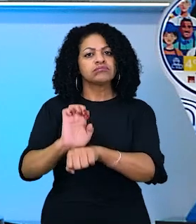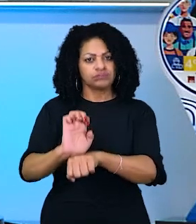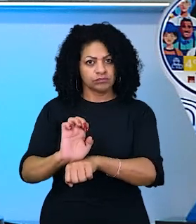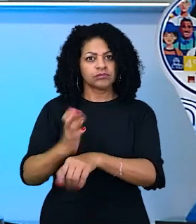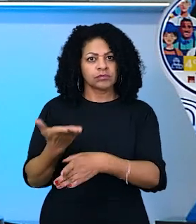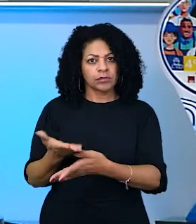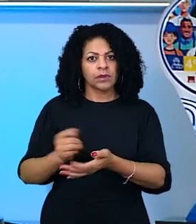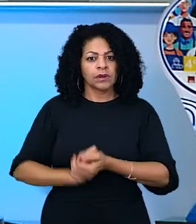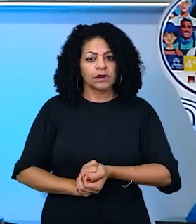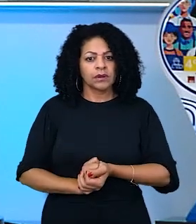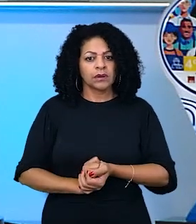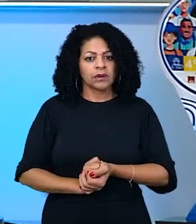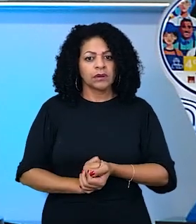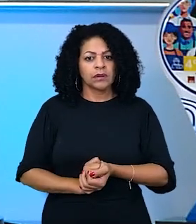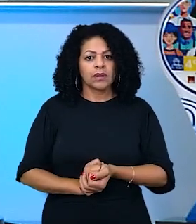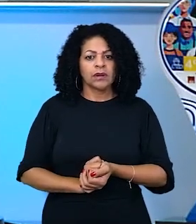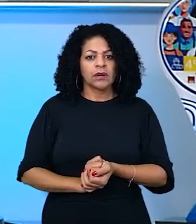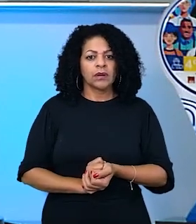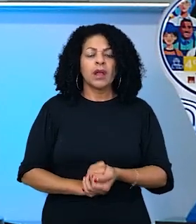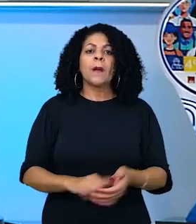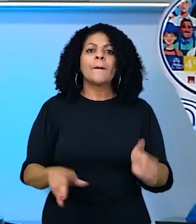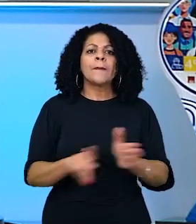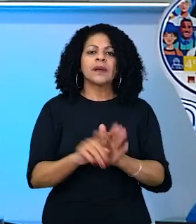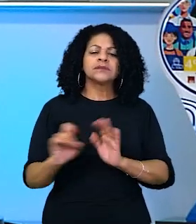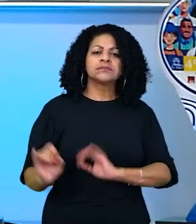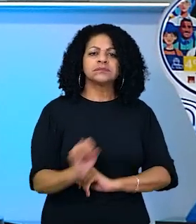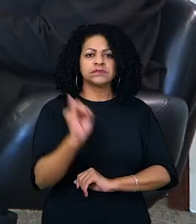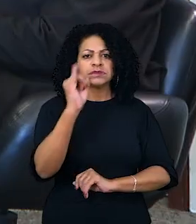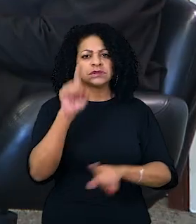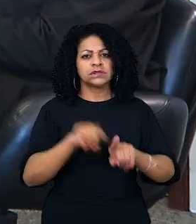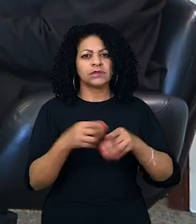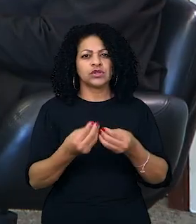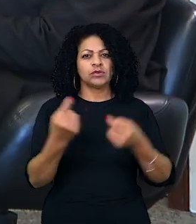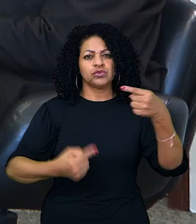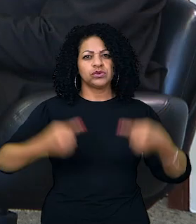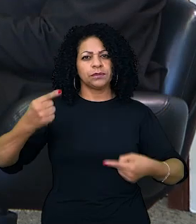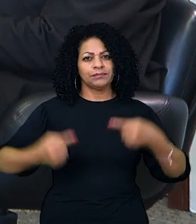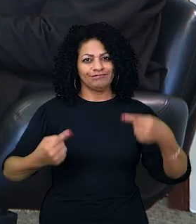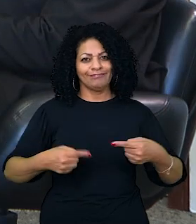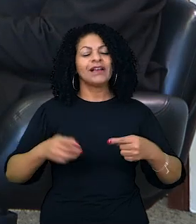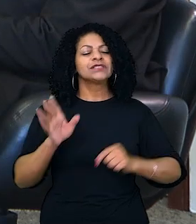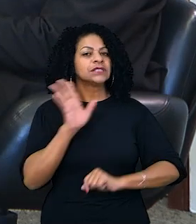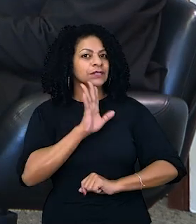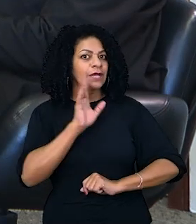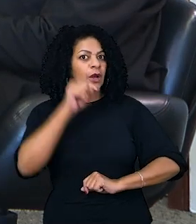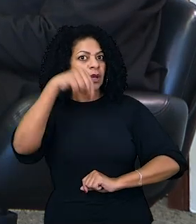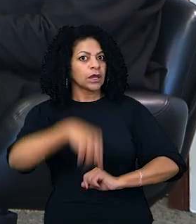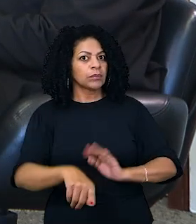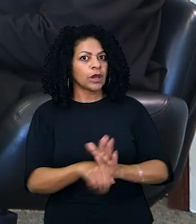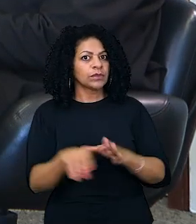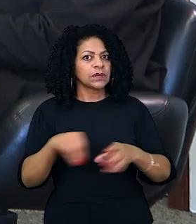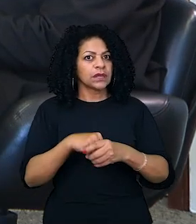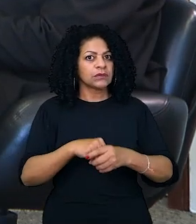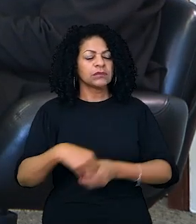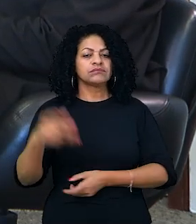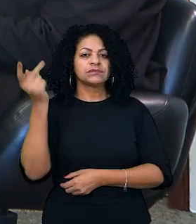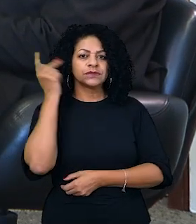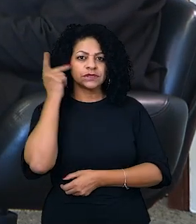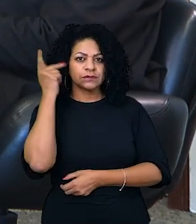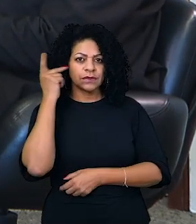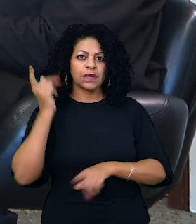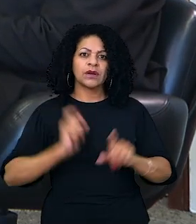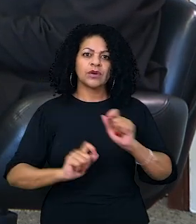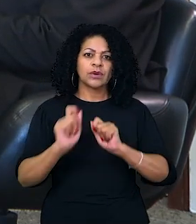estados, os índices estaduais, têm um papel também importante. Houve um debate agora interessantíssimo em São Paulo sobre a